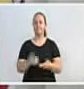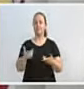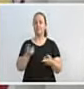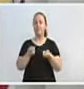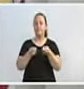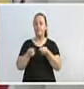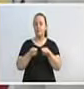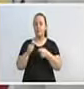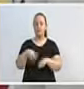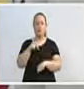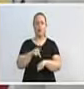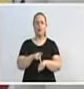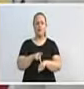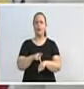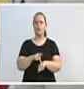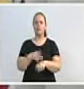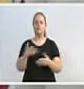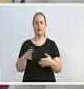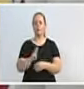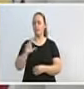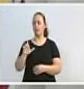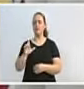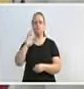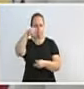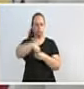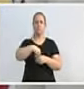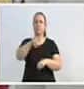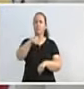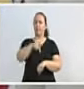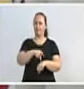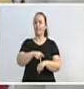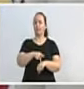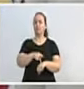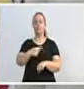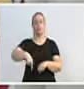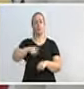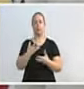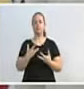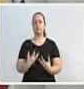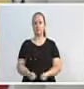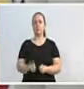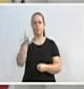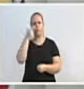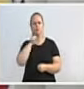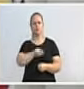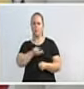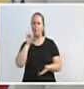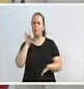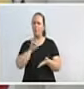financeiro, o país passou, obviamente, Blumenau está dentro desse país, e nós sabemos e admitimos isso, que ele conseguiu até, de certa forma,